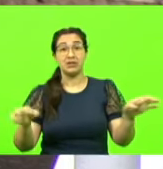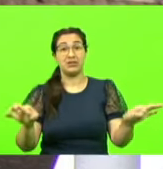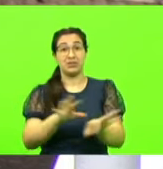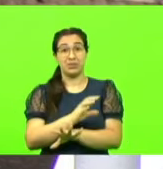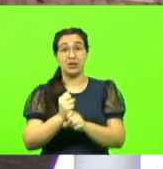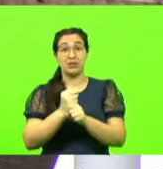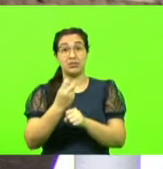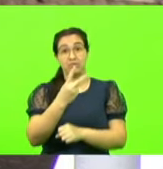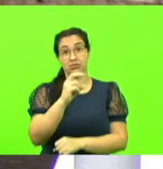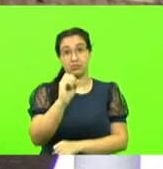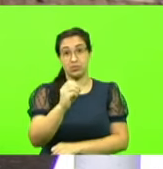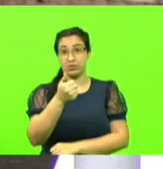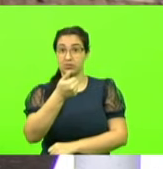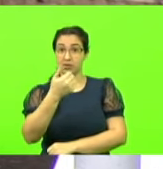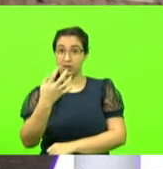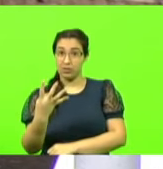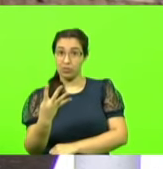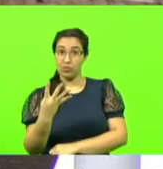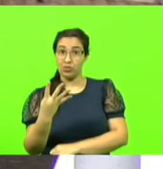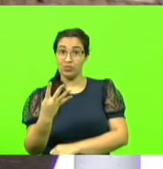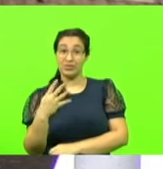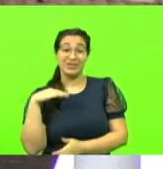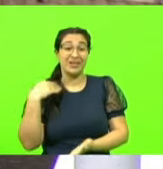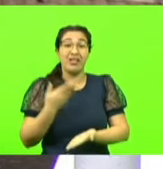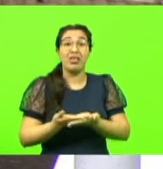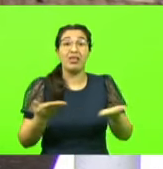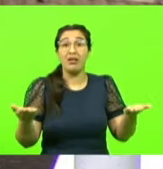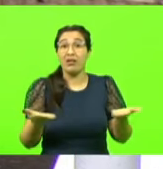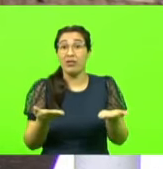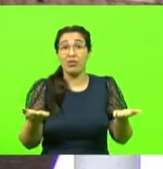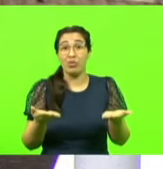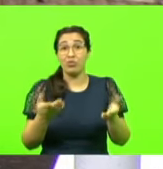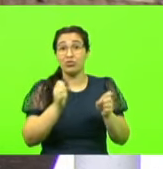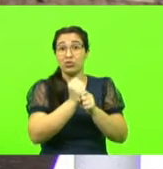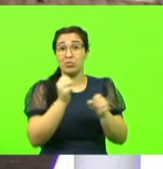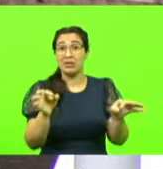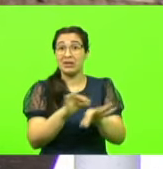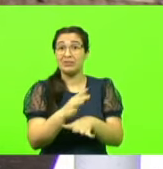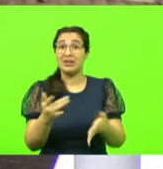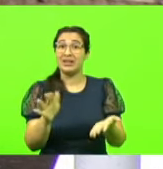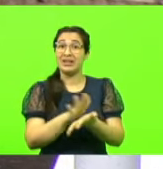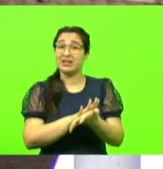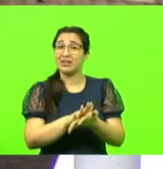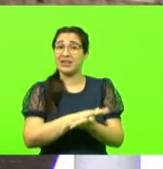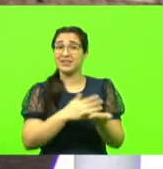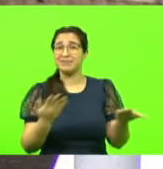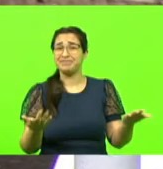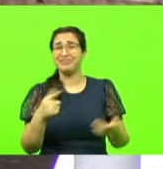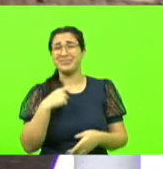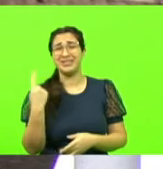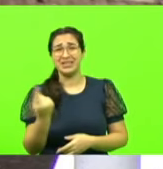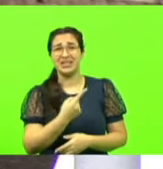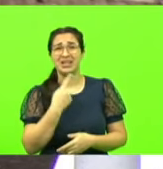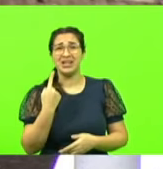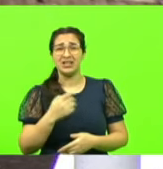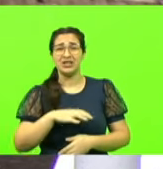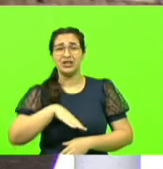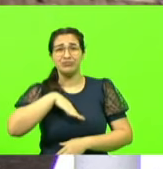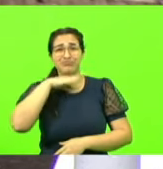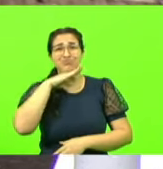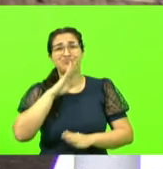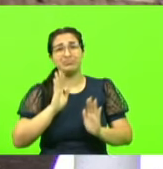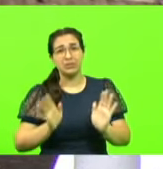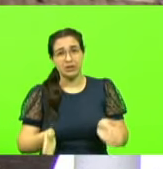2014, e nós vivemos essa agonia até hoje, e ninguém aguenta mais. Por isso que nós concordamos com a iniciativa do